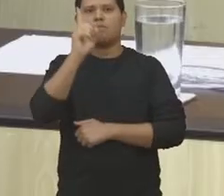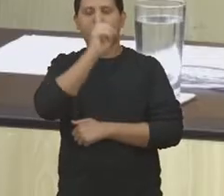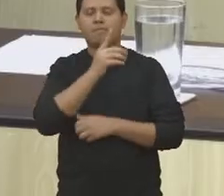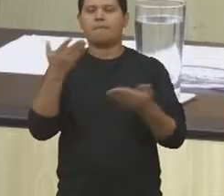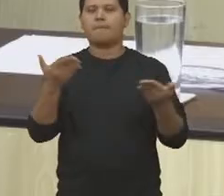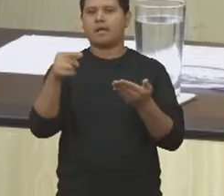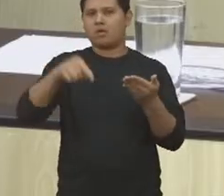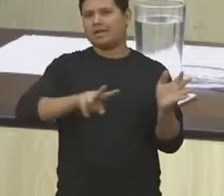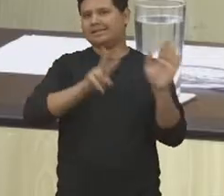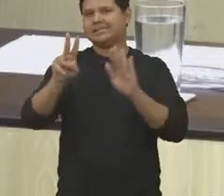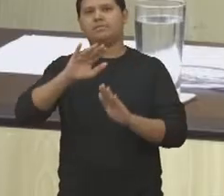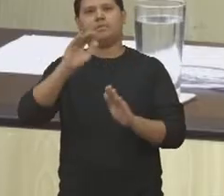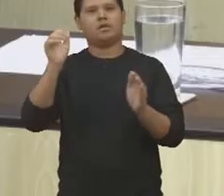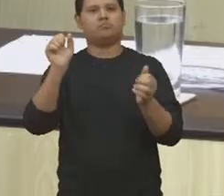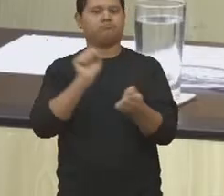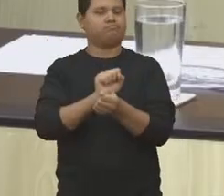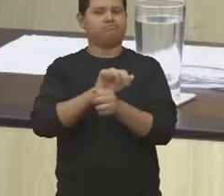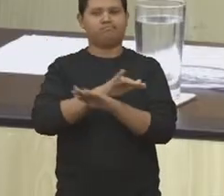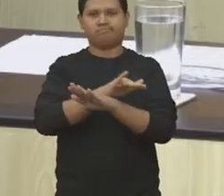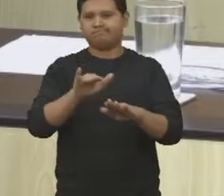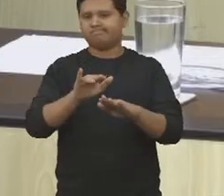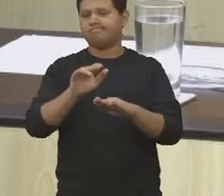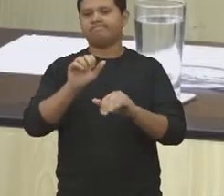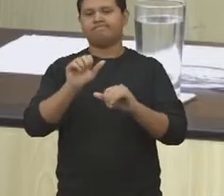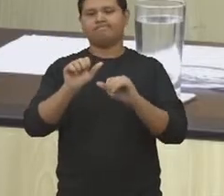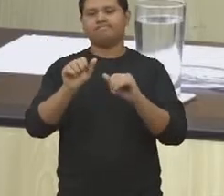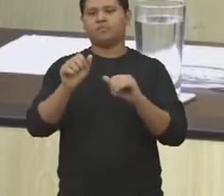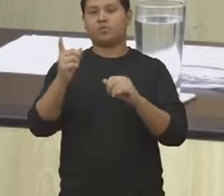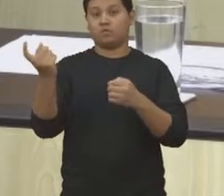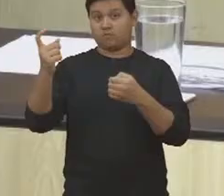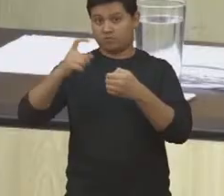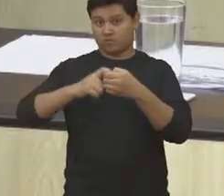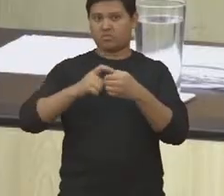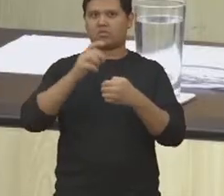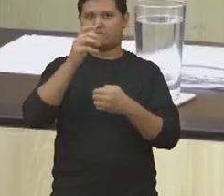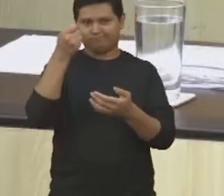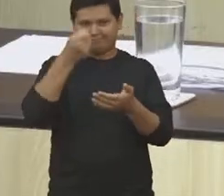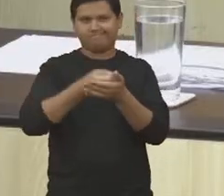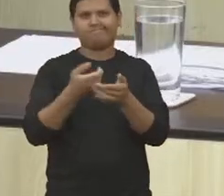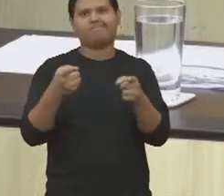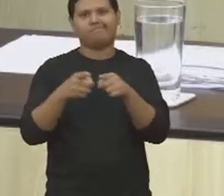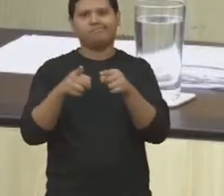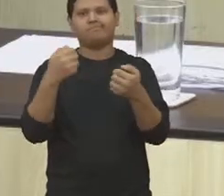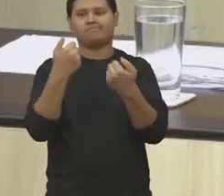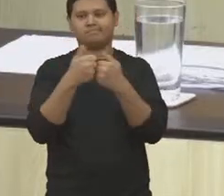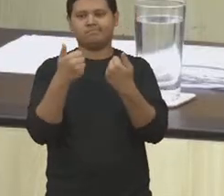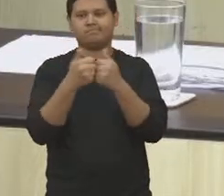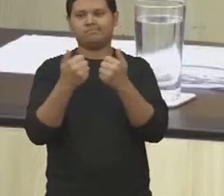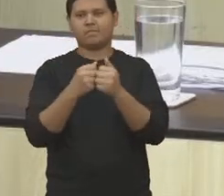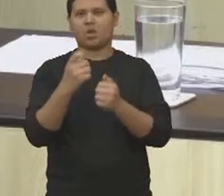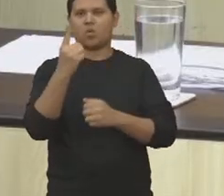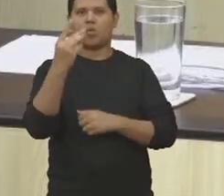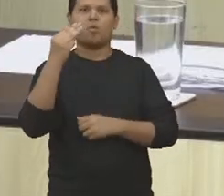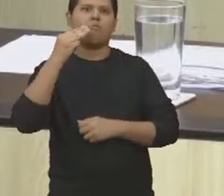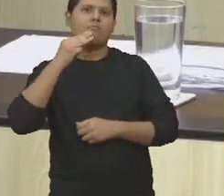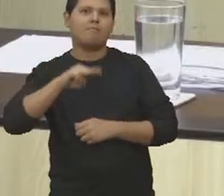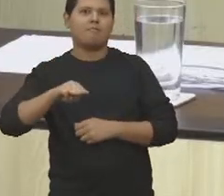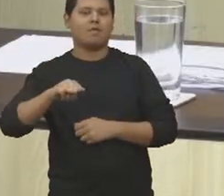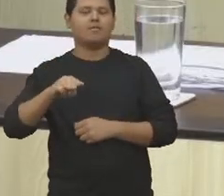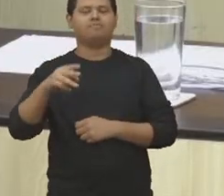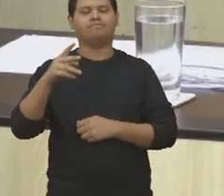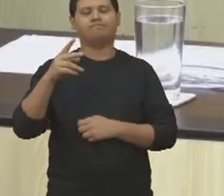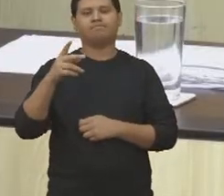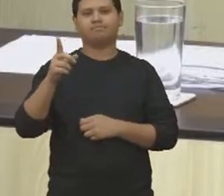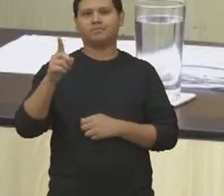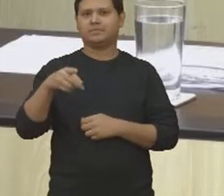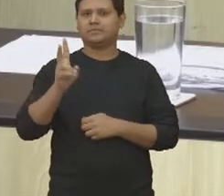semana, né? Porque o orçamento realmente fica apertado. A gente, subsídio do transporte é de cerca de mais de 1,5 milhão que é pago por mês. Então, assim,